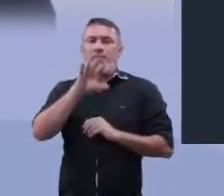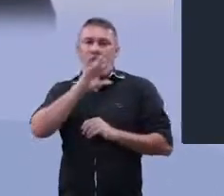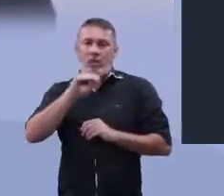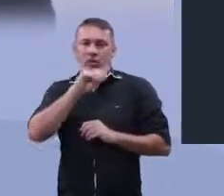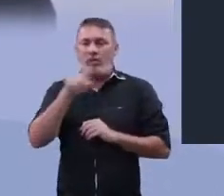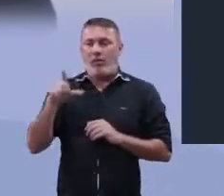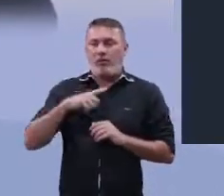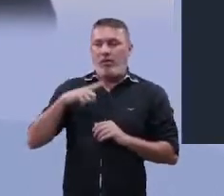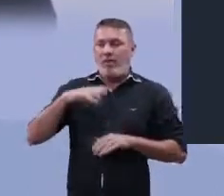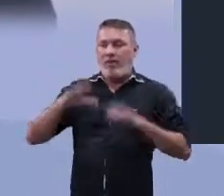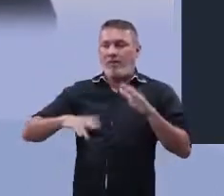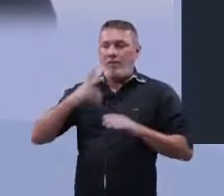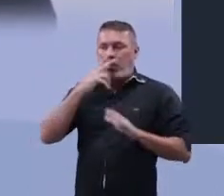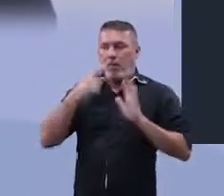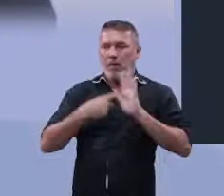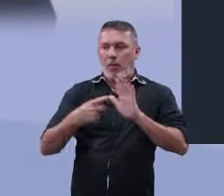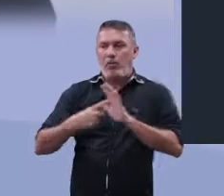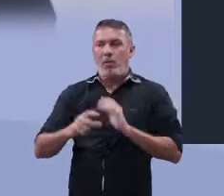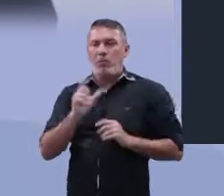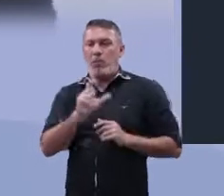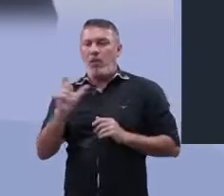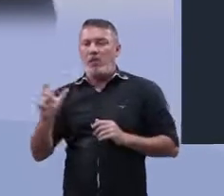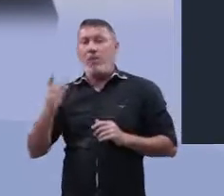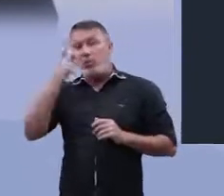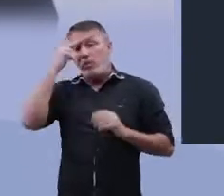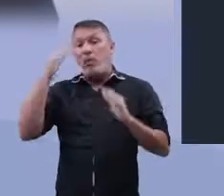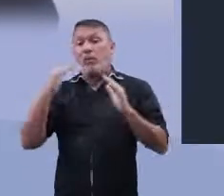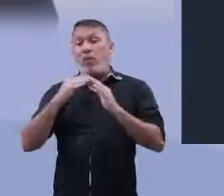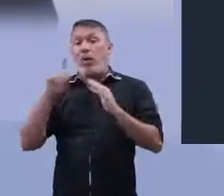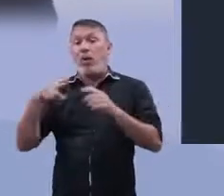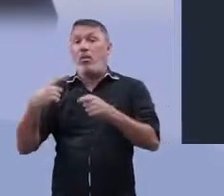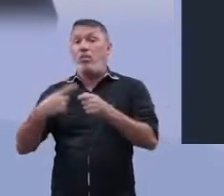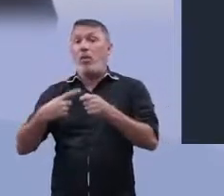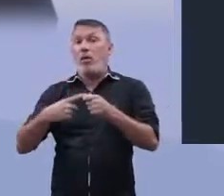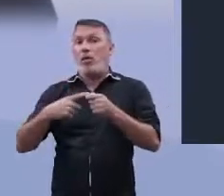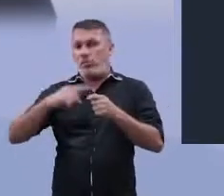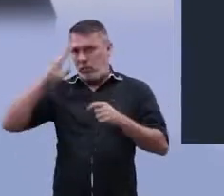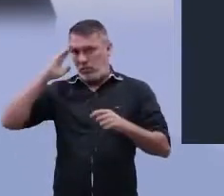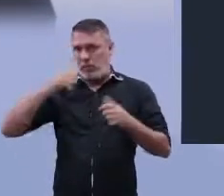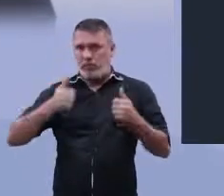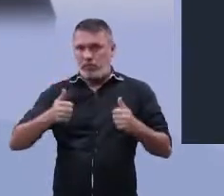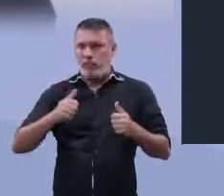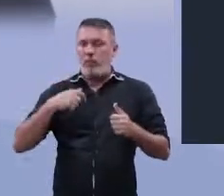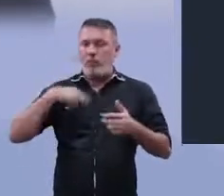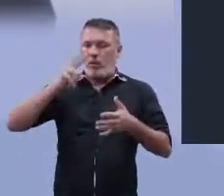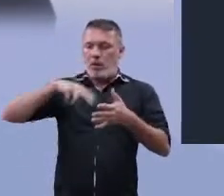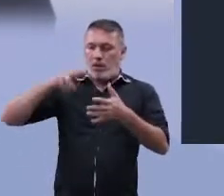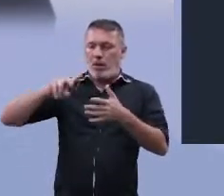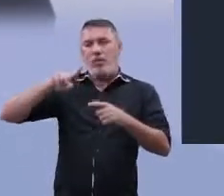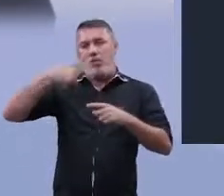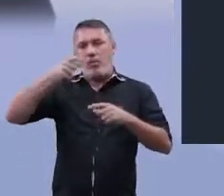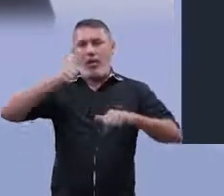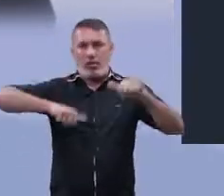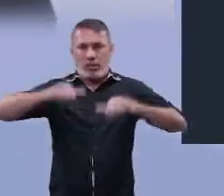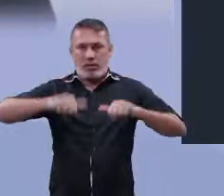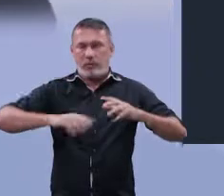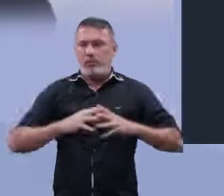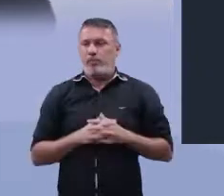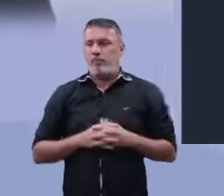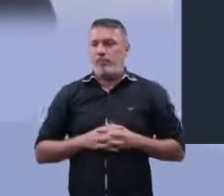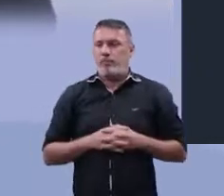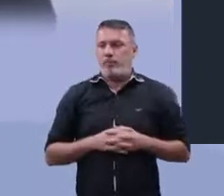gente costuma ouvir mais de pessoas que moram no interior, por exemplo. Vamos fazer a leitura e depois a gente